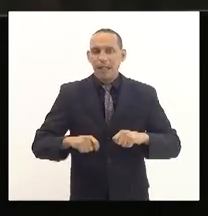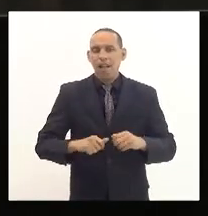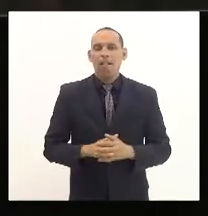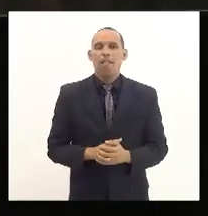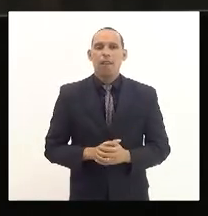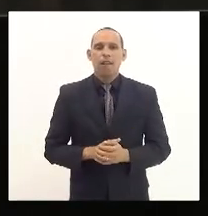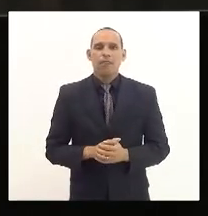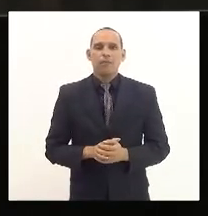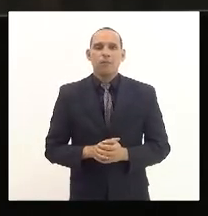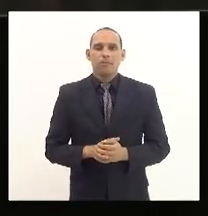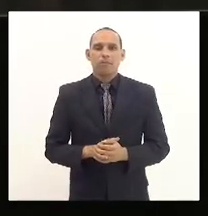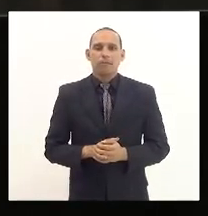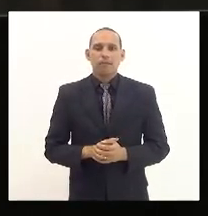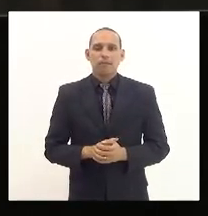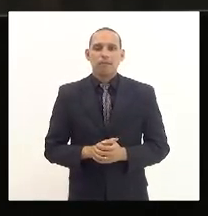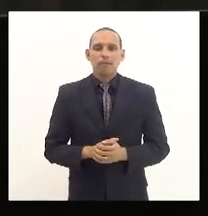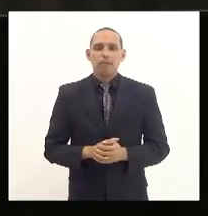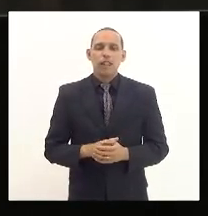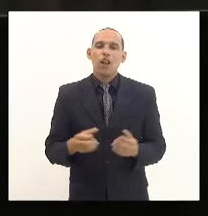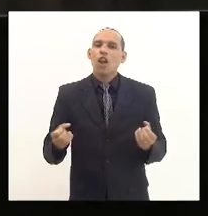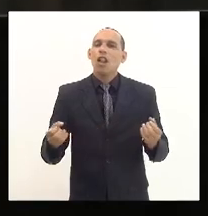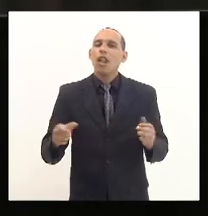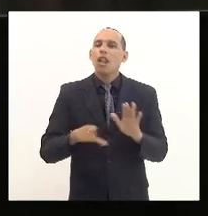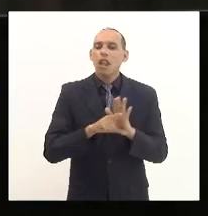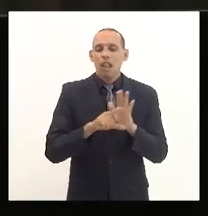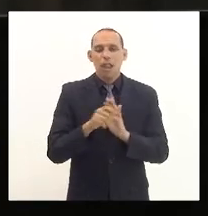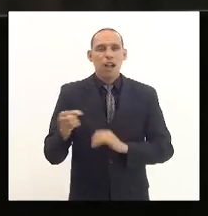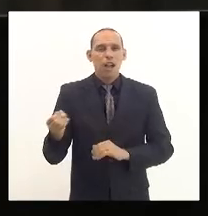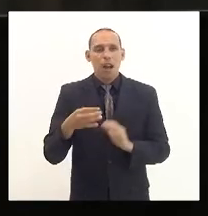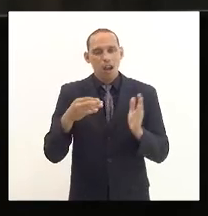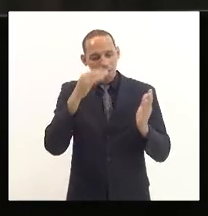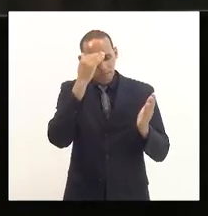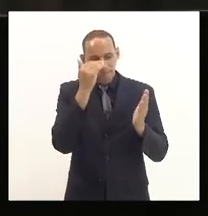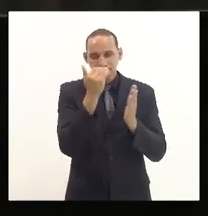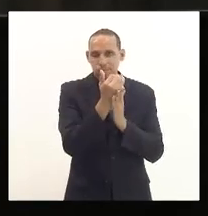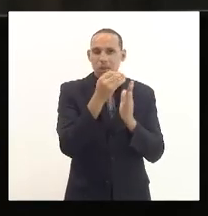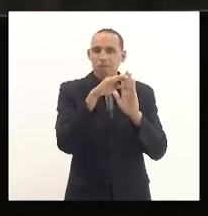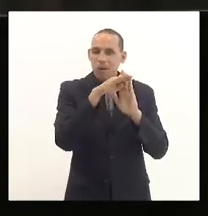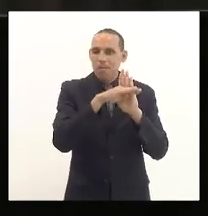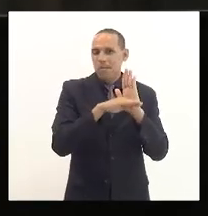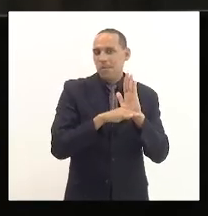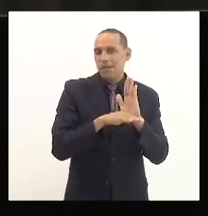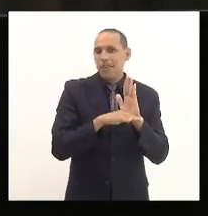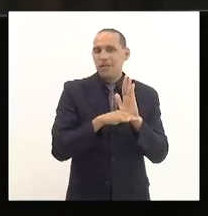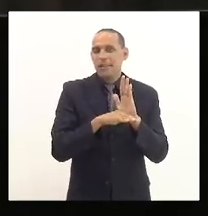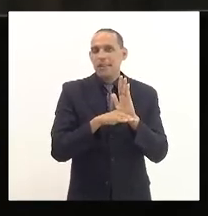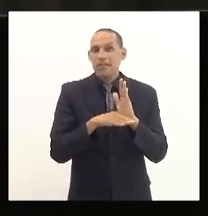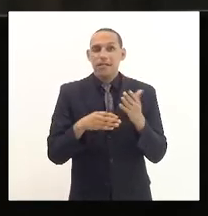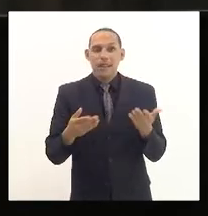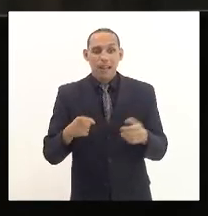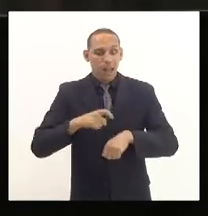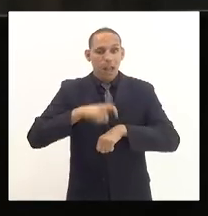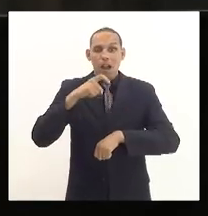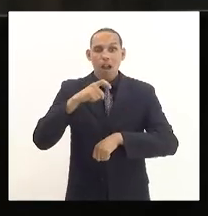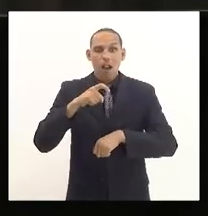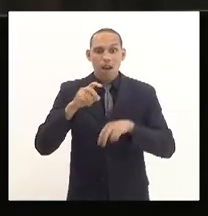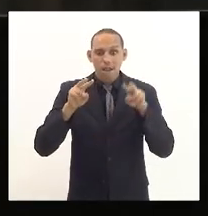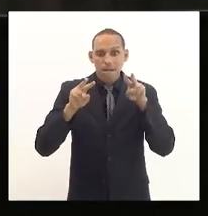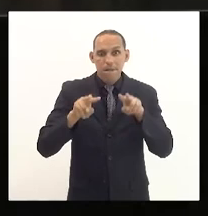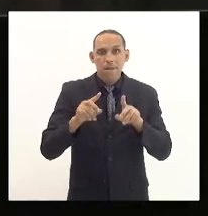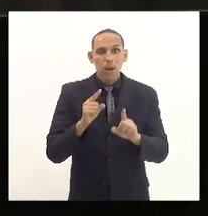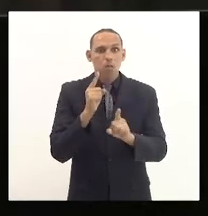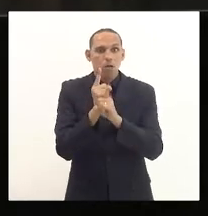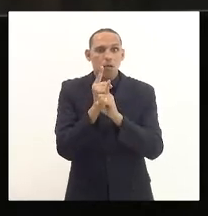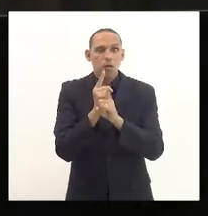é essa tipificação nova da lei porque eles poderão ali de imediato ao presenciar ao